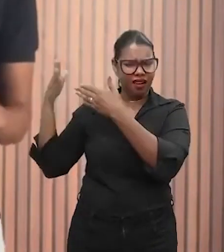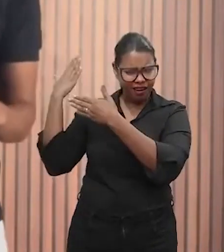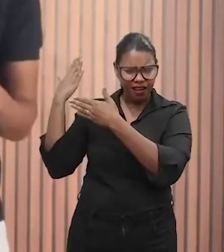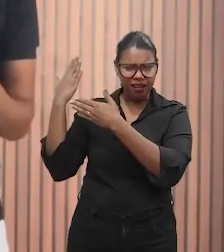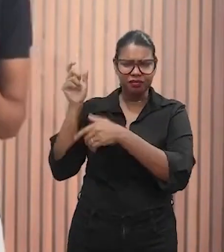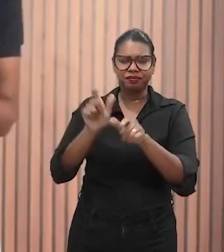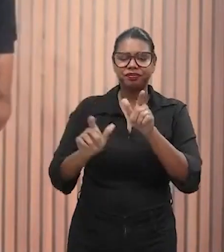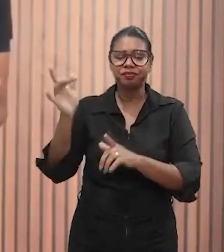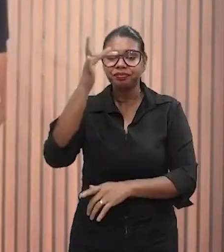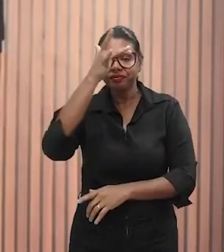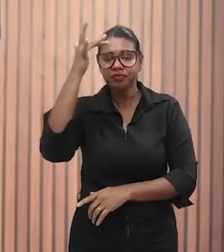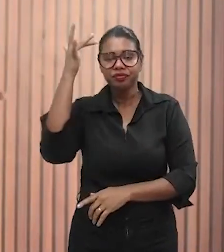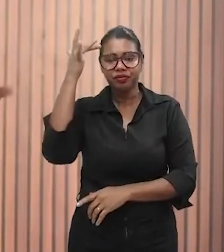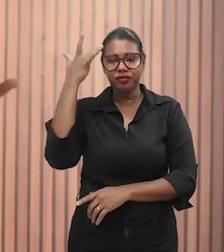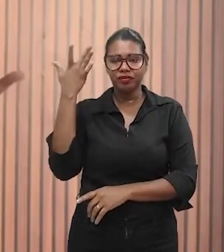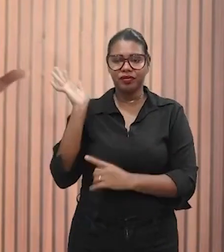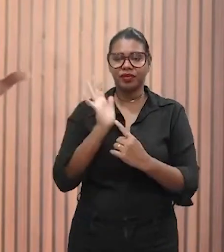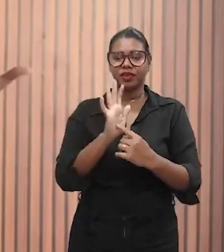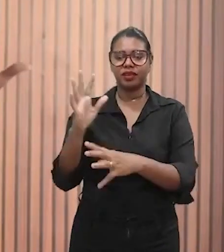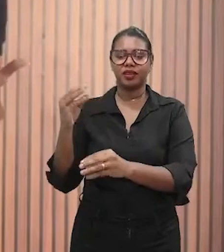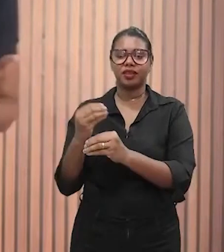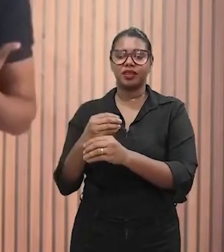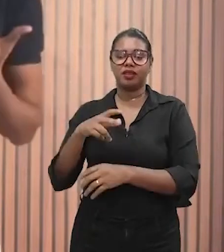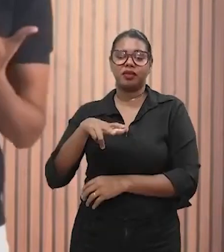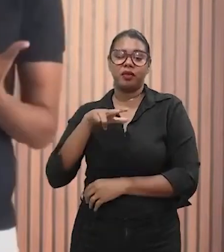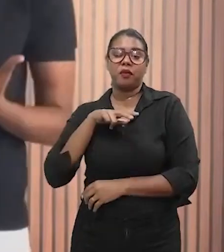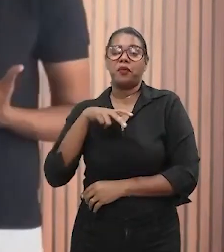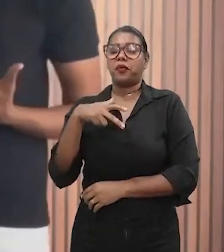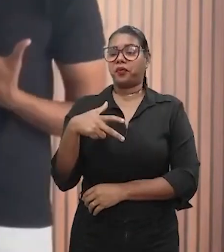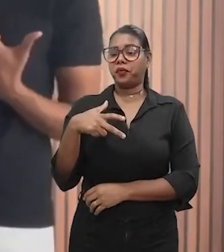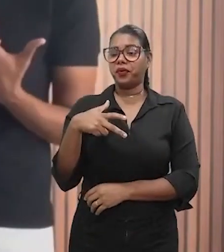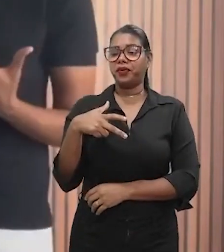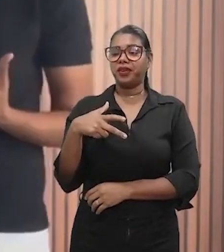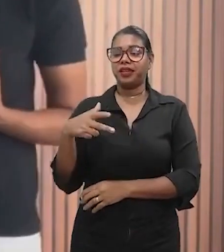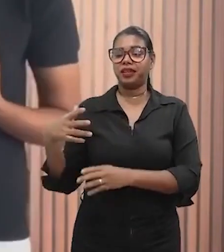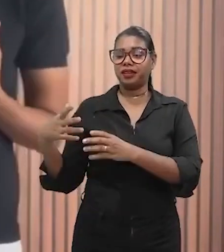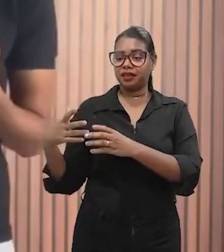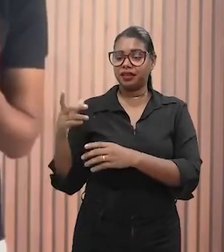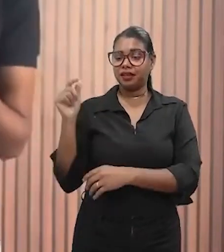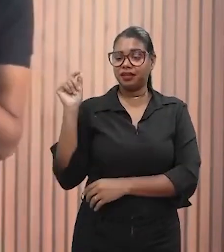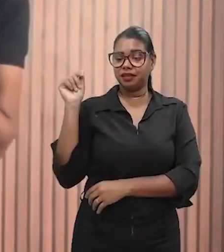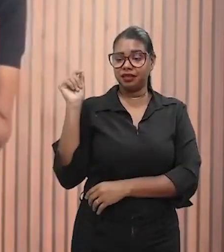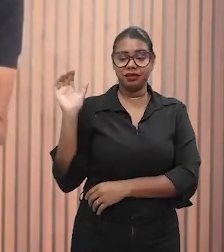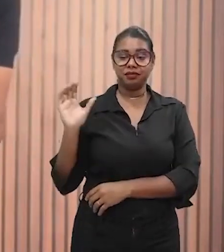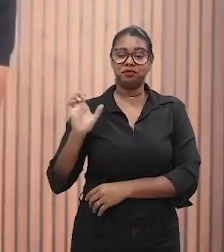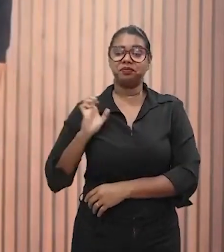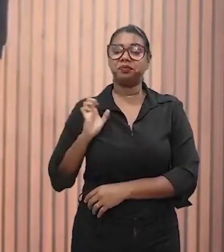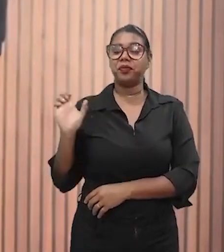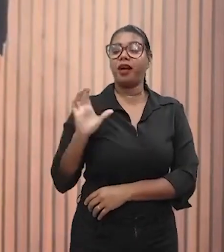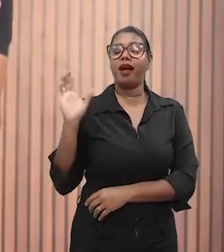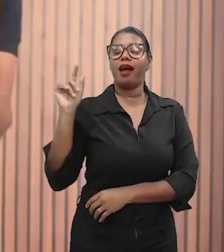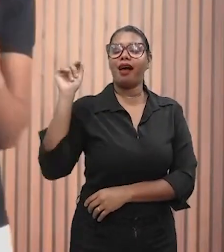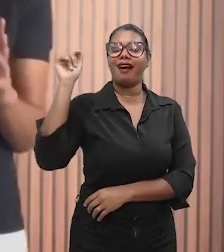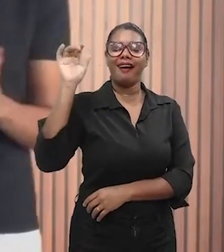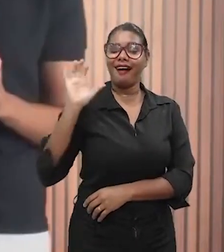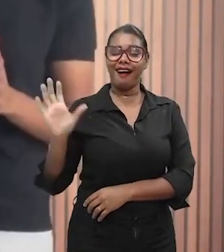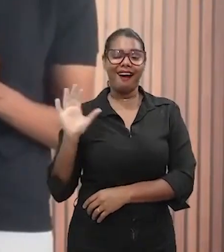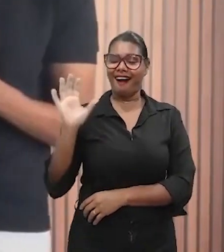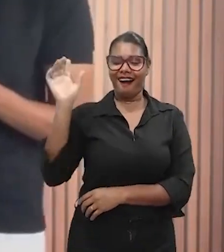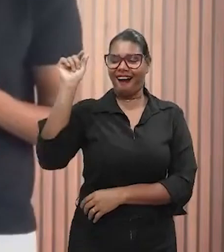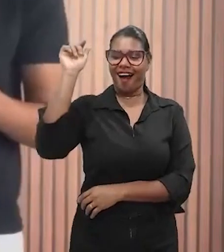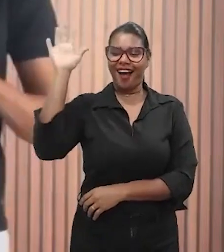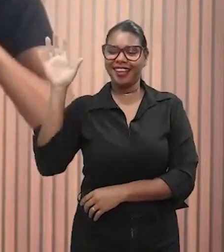as pessoas que eram fidalgas portuguesas, ou seja, aquela galera que tinha dinheiro, meu filho, dinheiro, minha